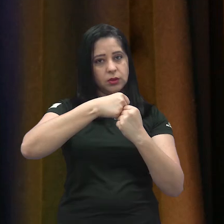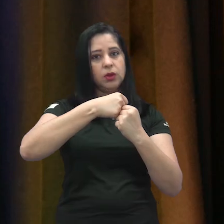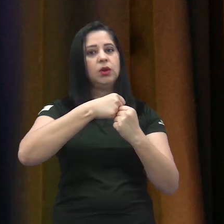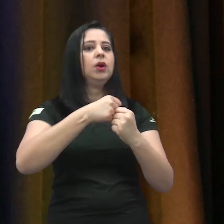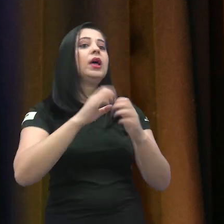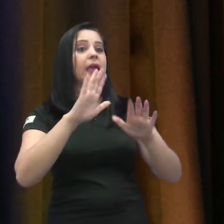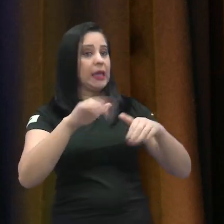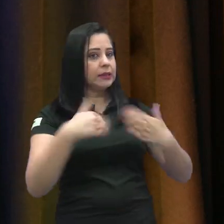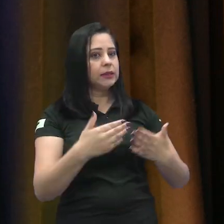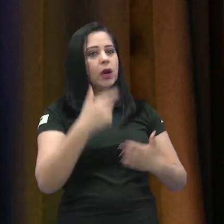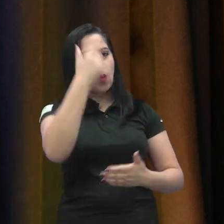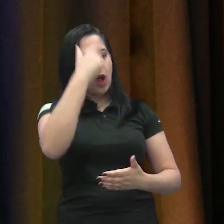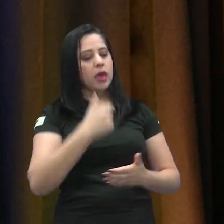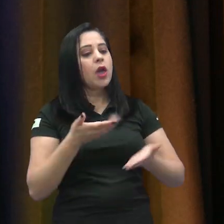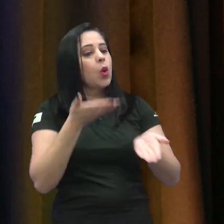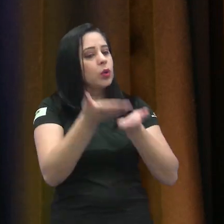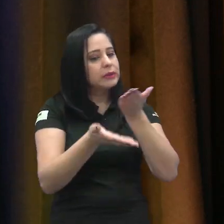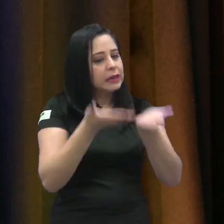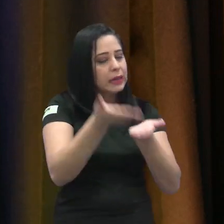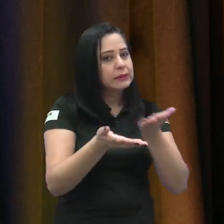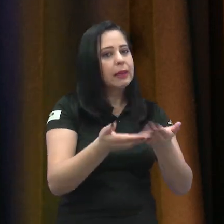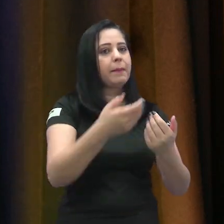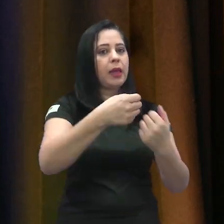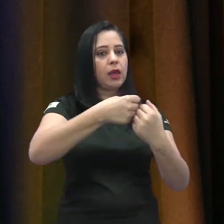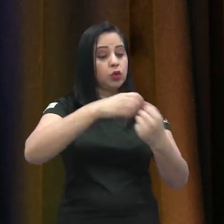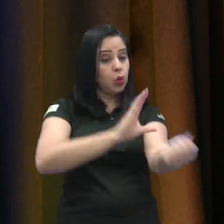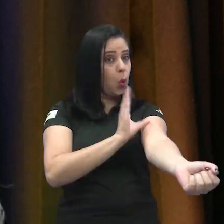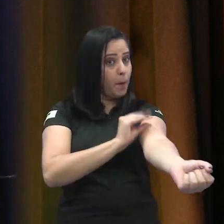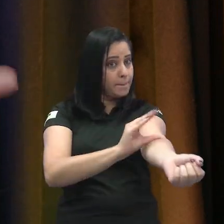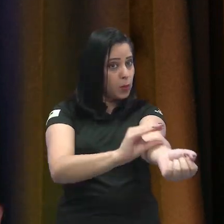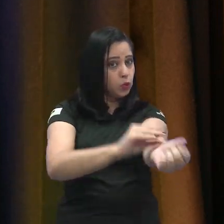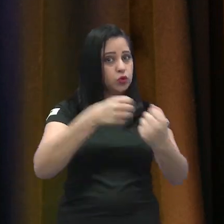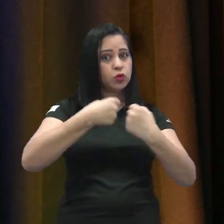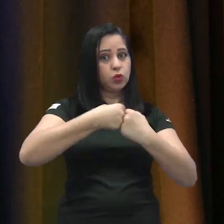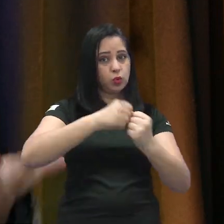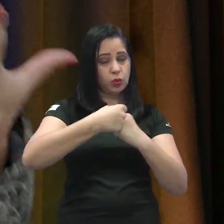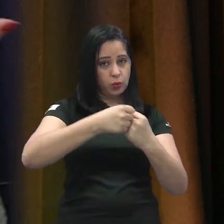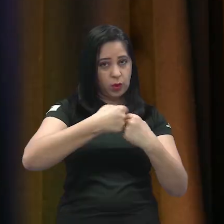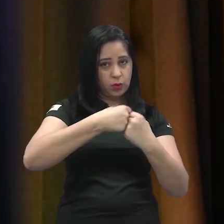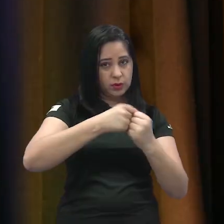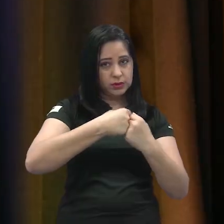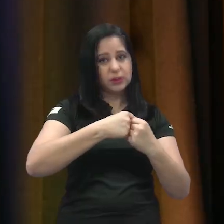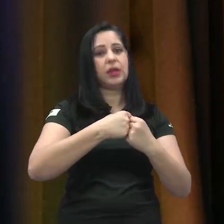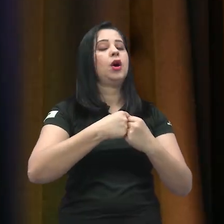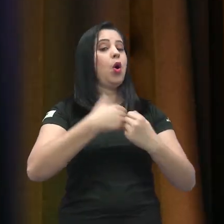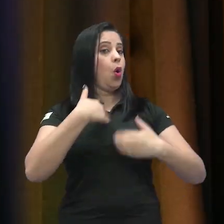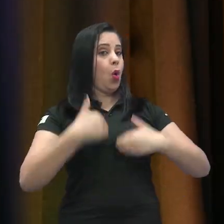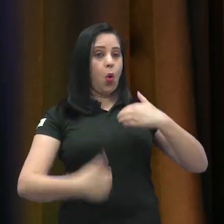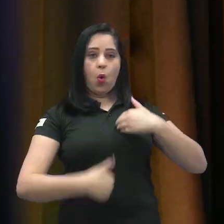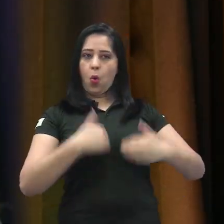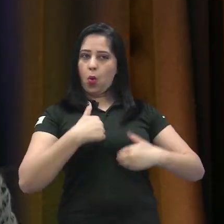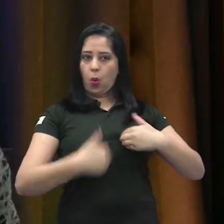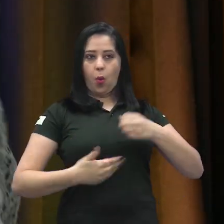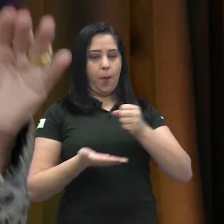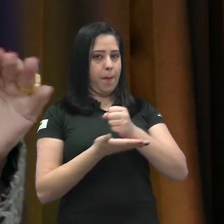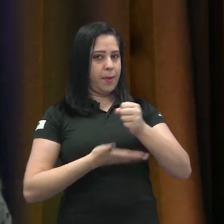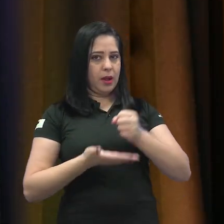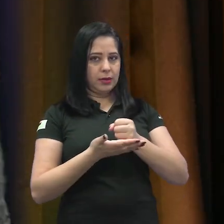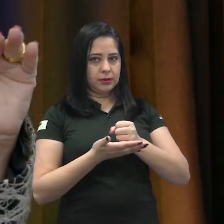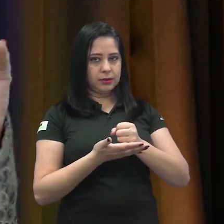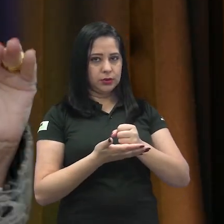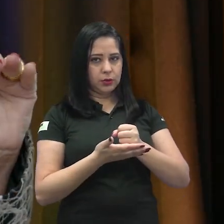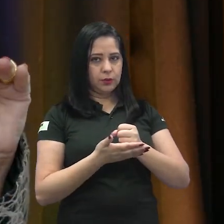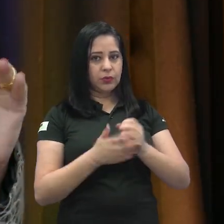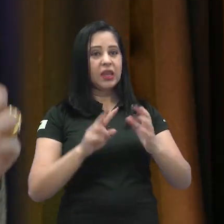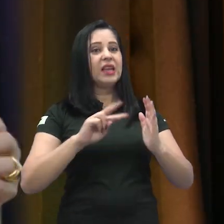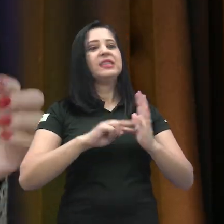músculo. Eu interajo diretamente com a consciência da pessoa a partir da data de nascimento e o corpo precisa estar com água. Cinesiologia é por